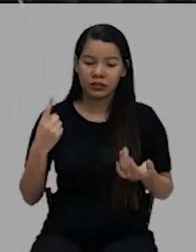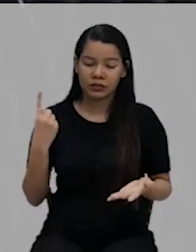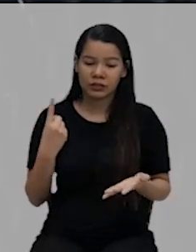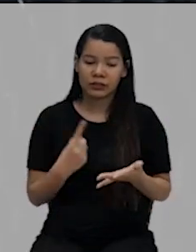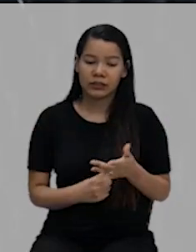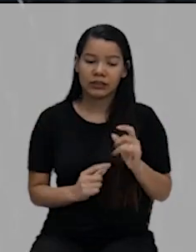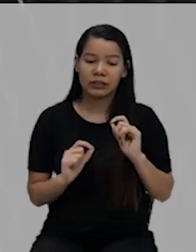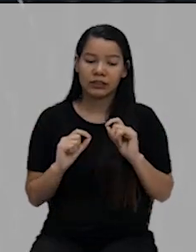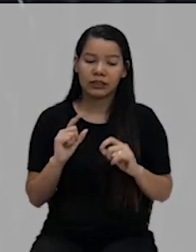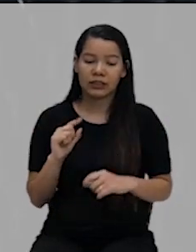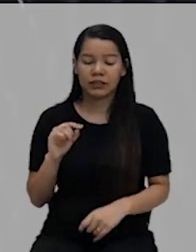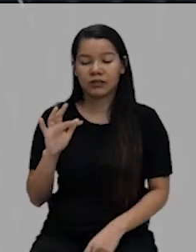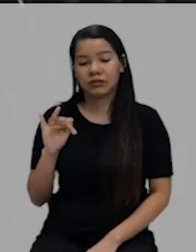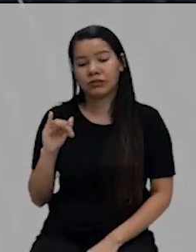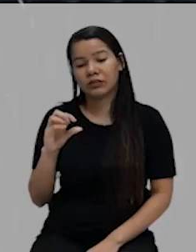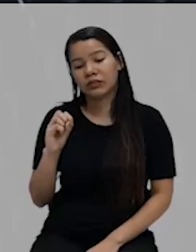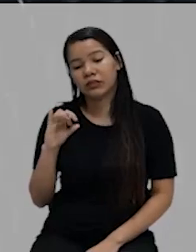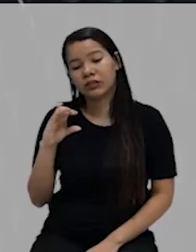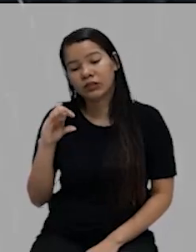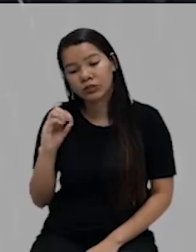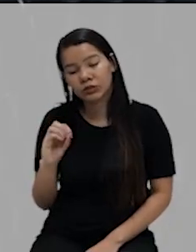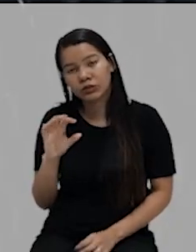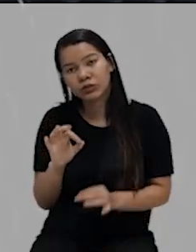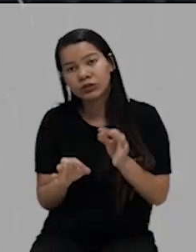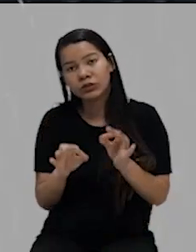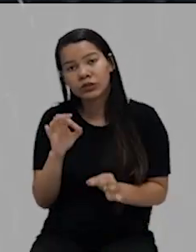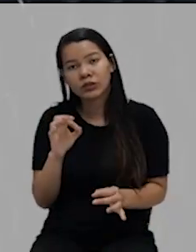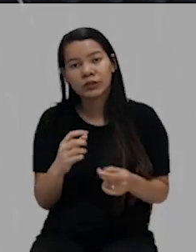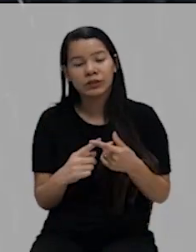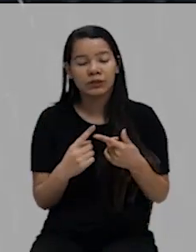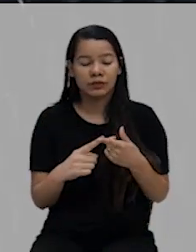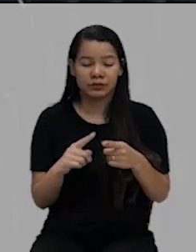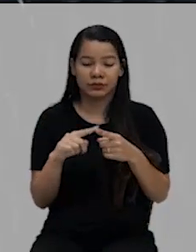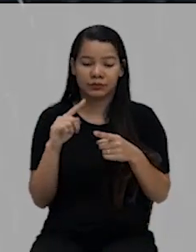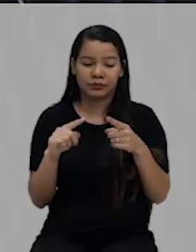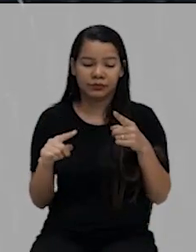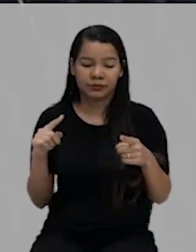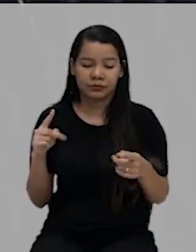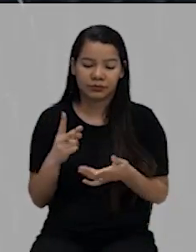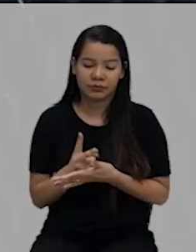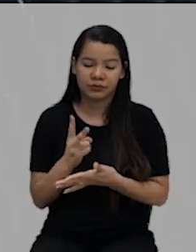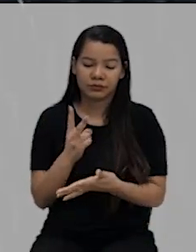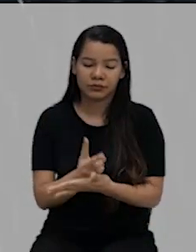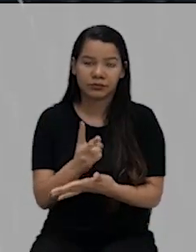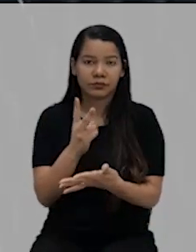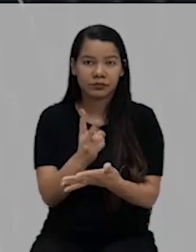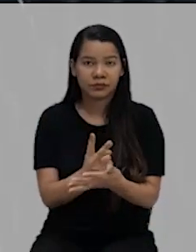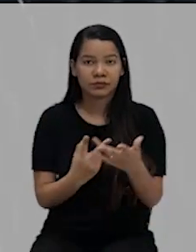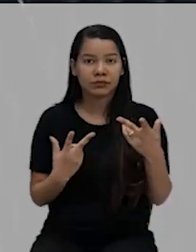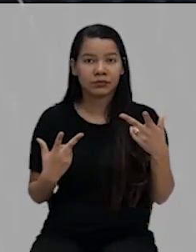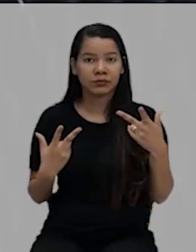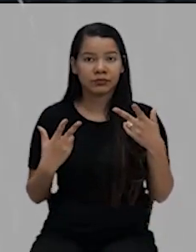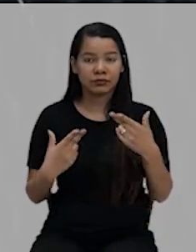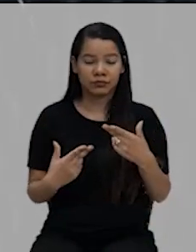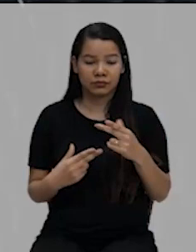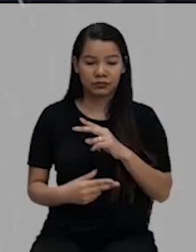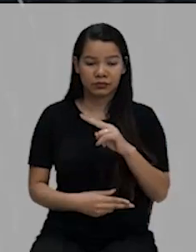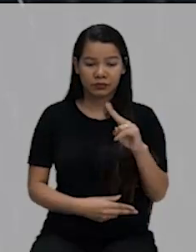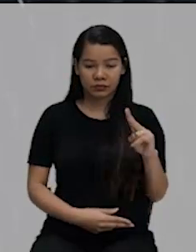fenômeno físico. Justamente porque a matéria ela continua a mesma, ou seja,